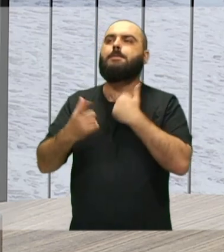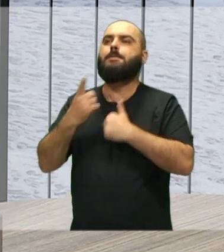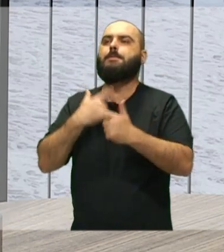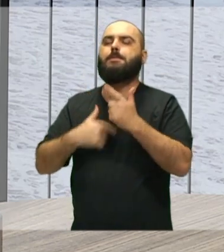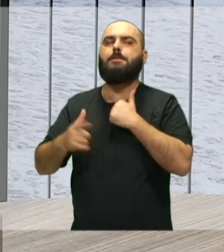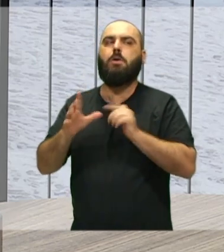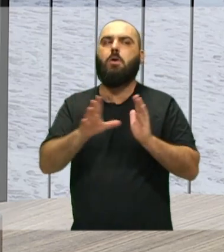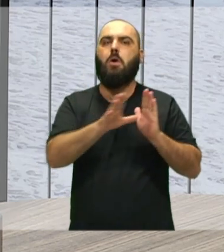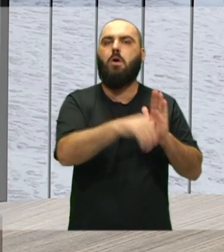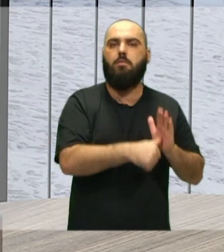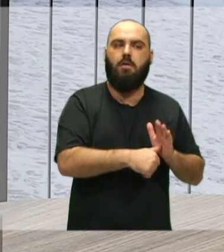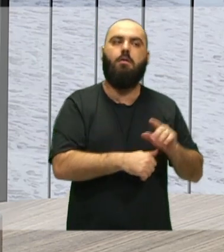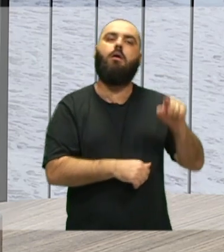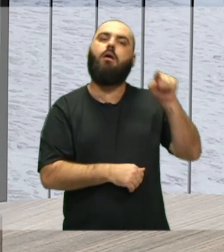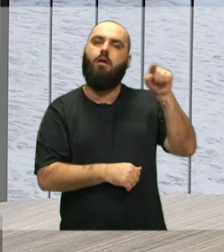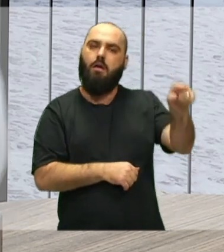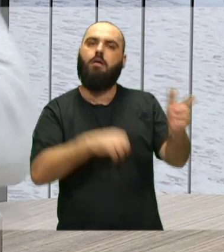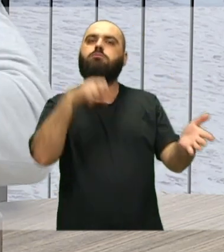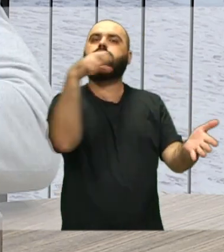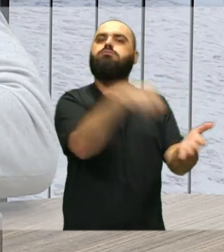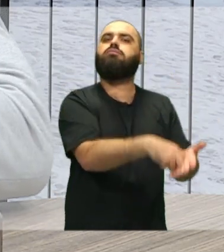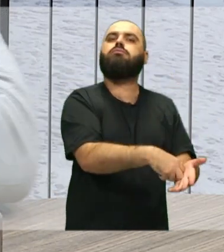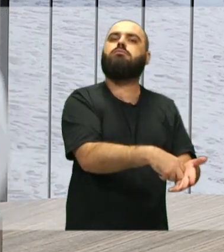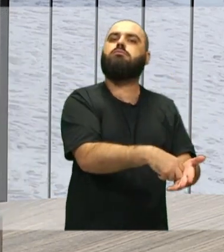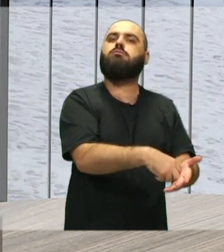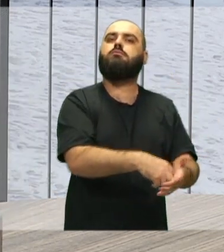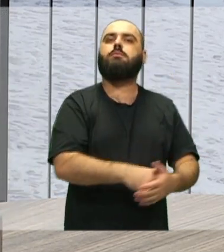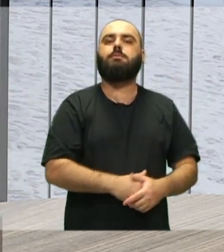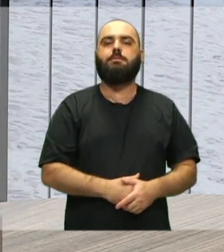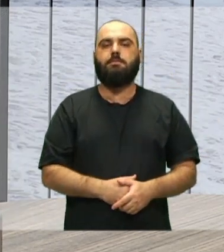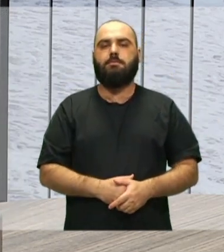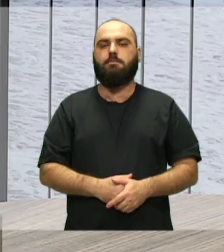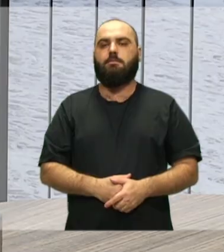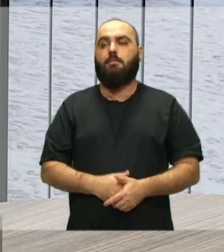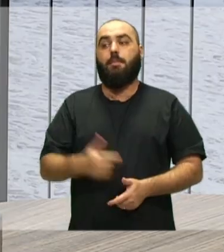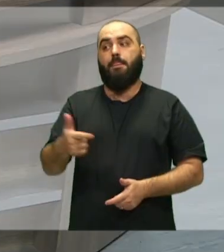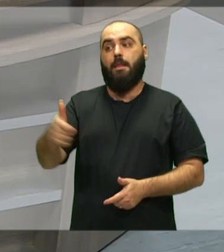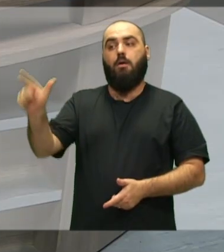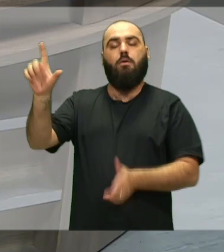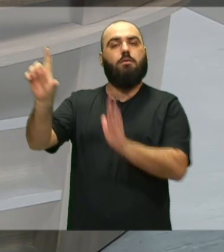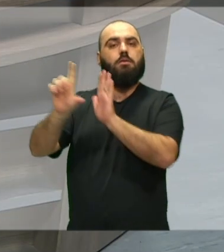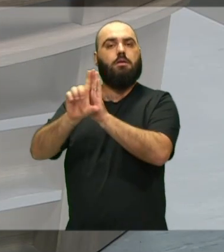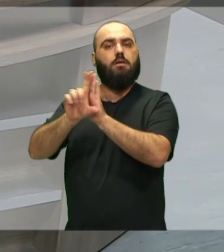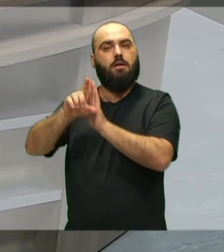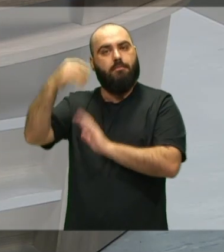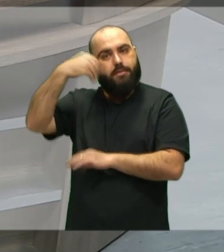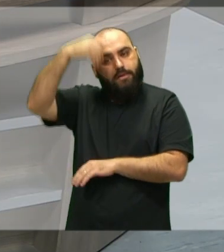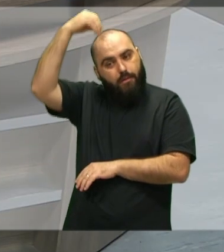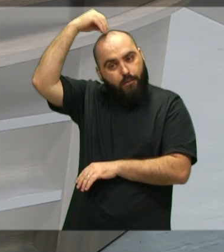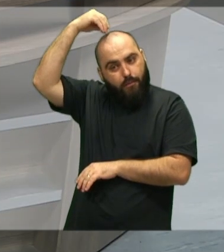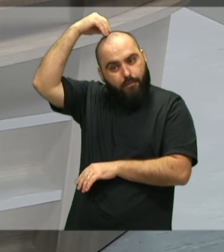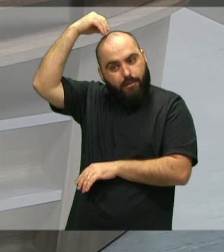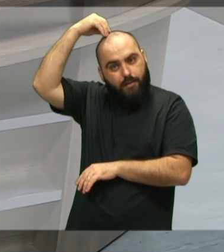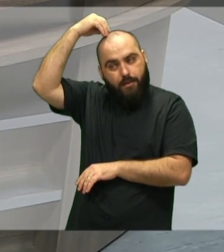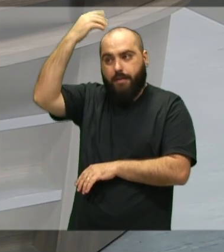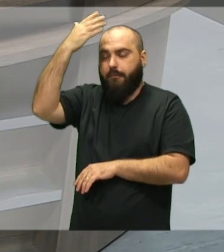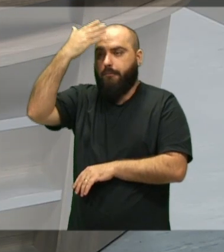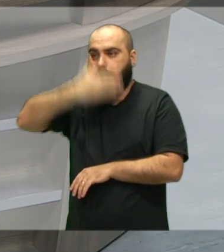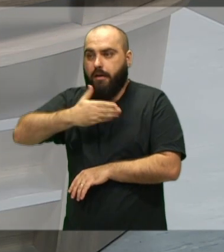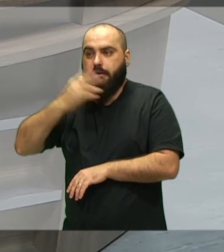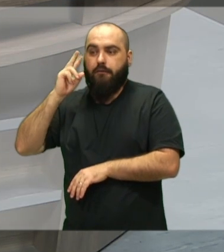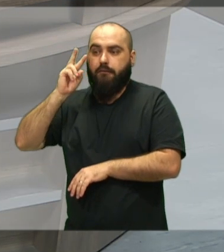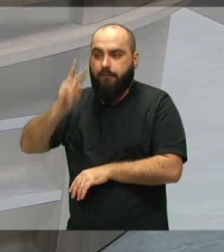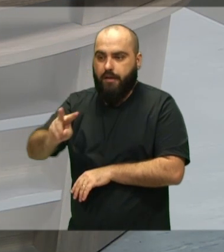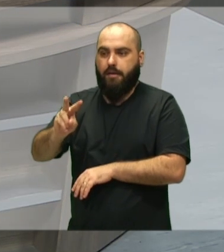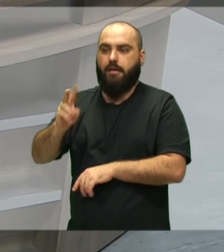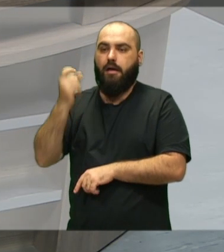desonesto, aí sim ela pode ser punida. Na outra lei bastava a culpa, algum descuido, alguma imprudência, negligência ou